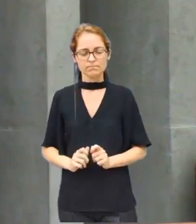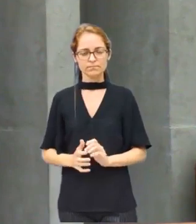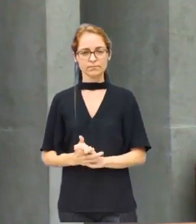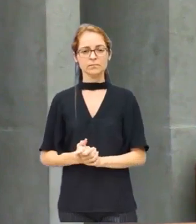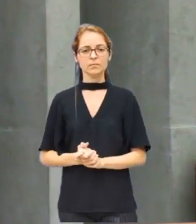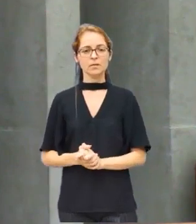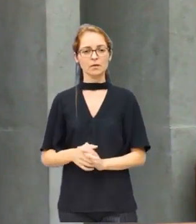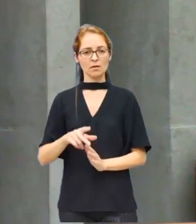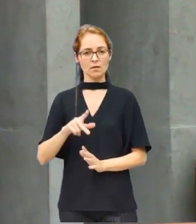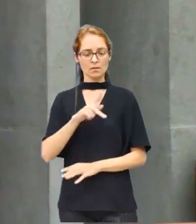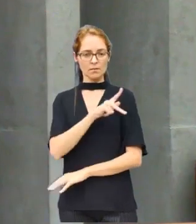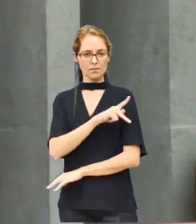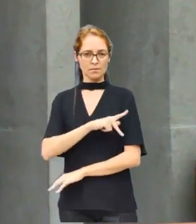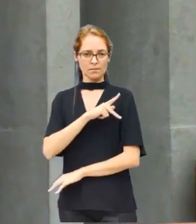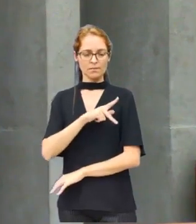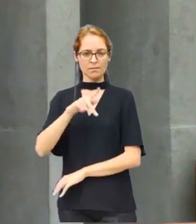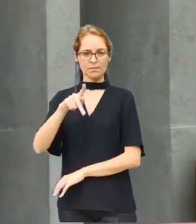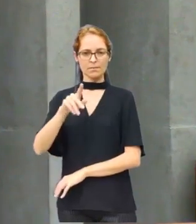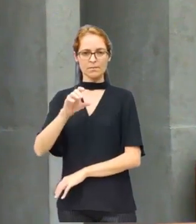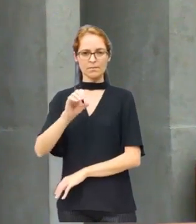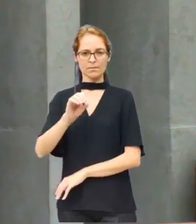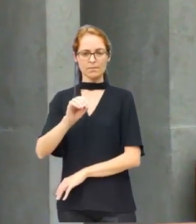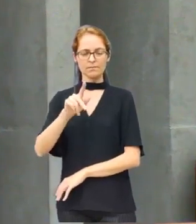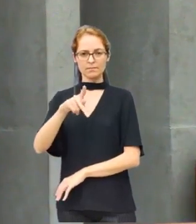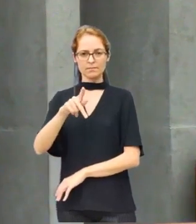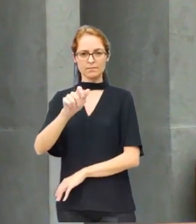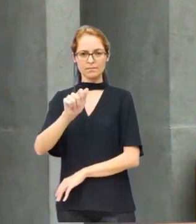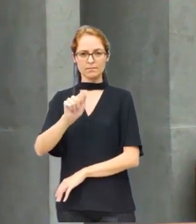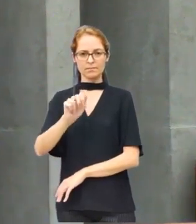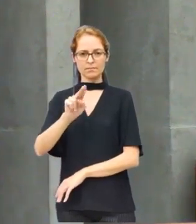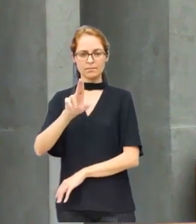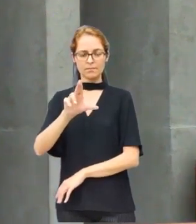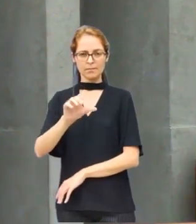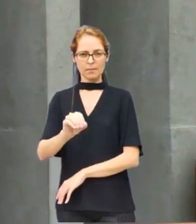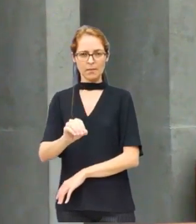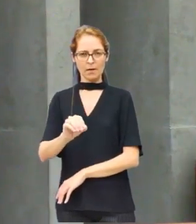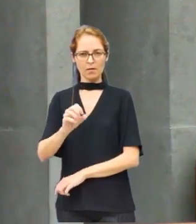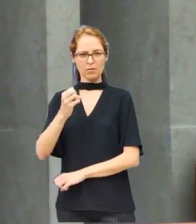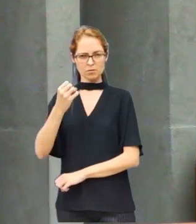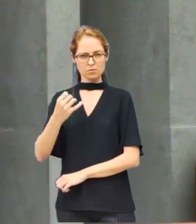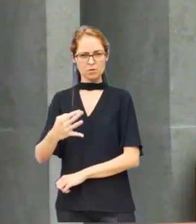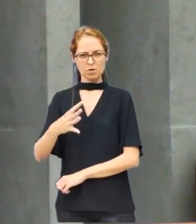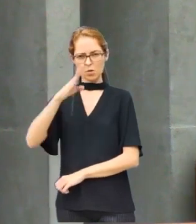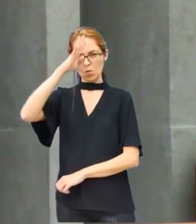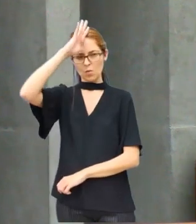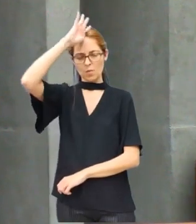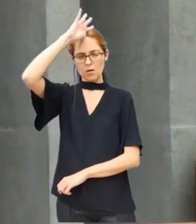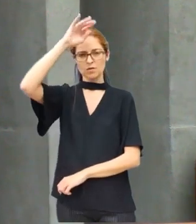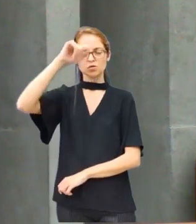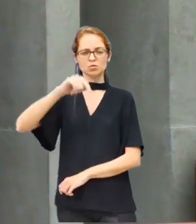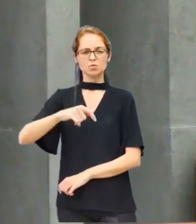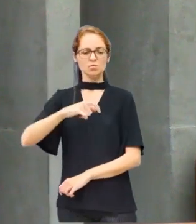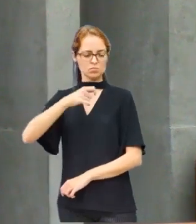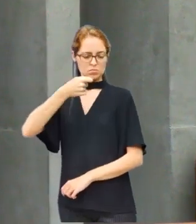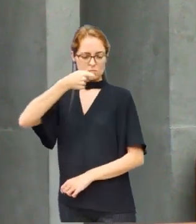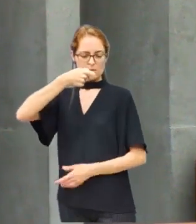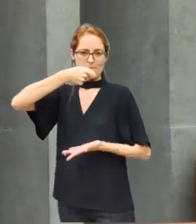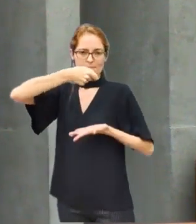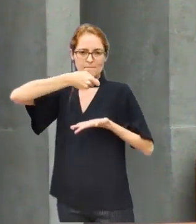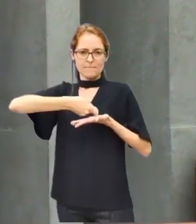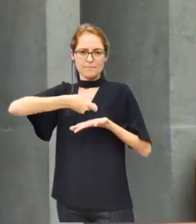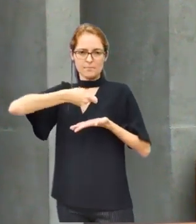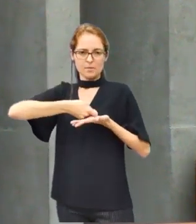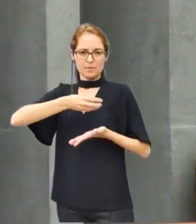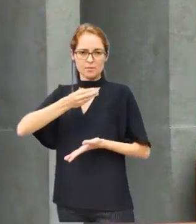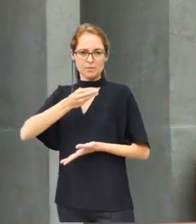em Romanos capítulo 6, versículo 23, que diz: o salário ou o resultado, a consequência do pecado é o quê? A